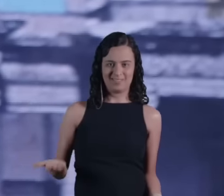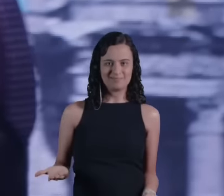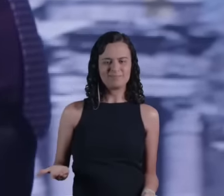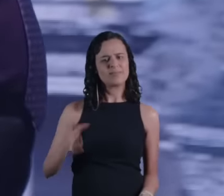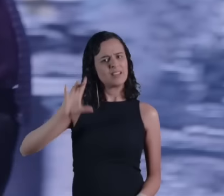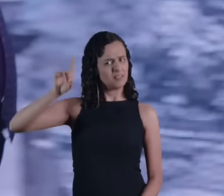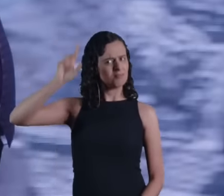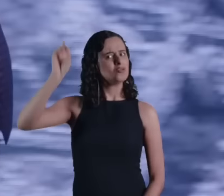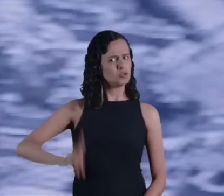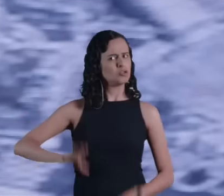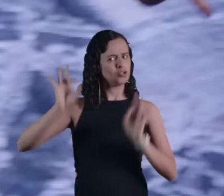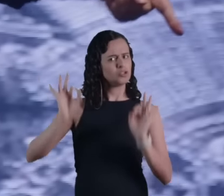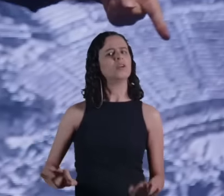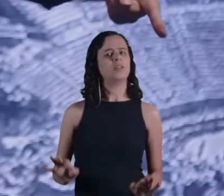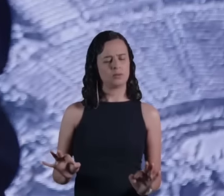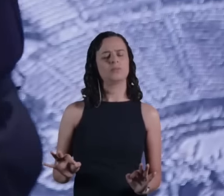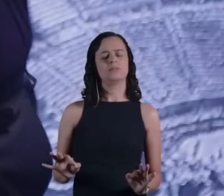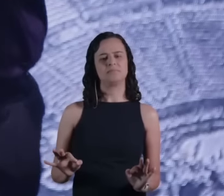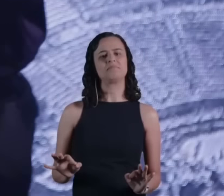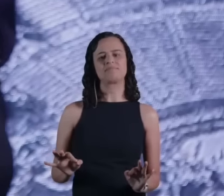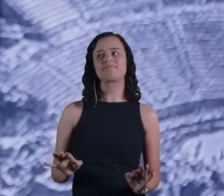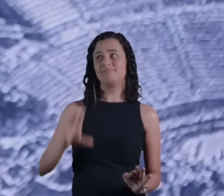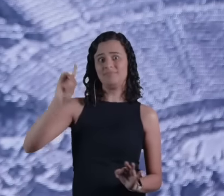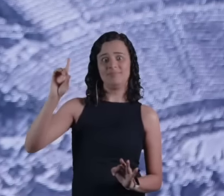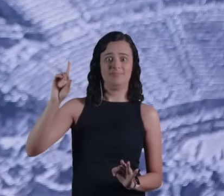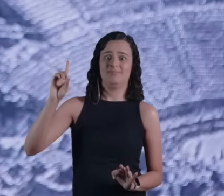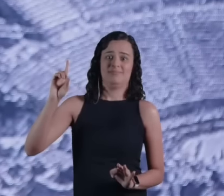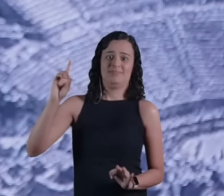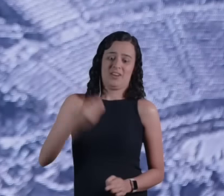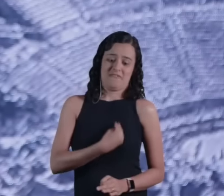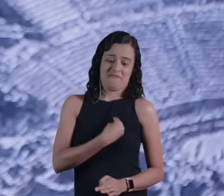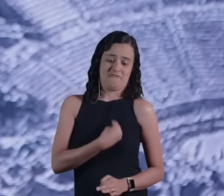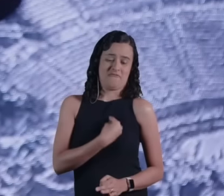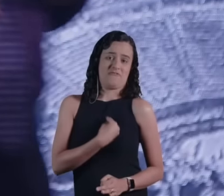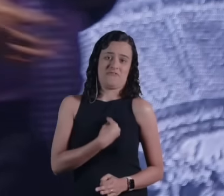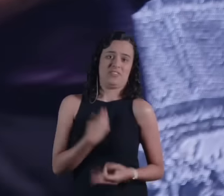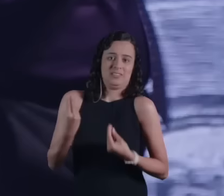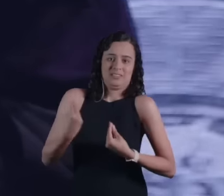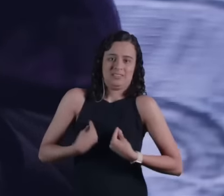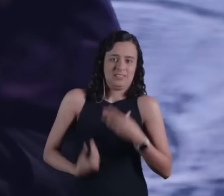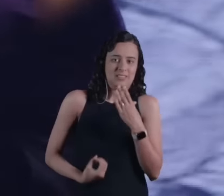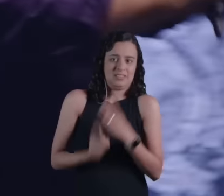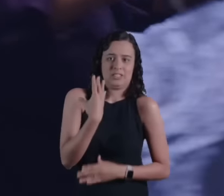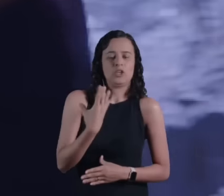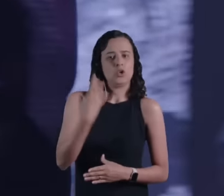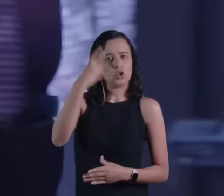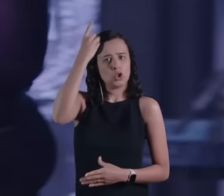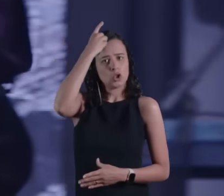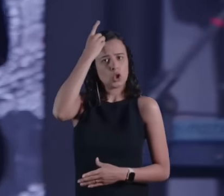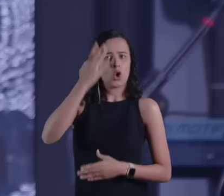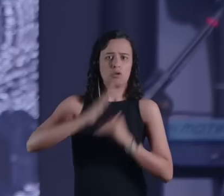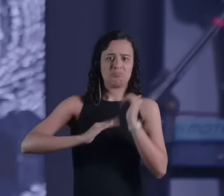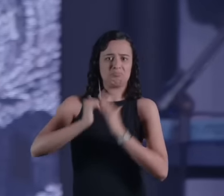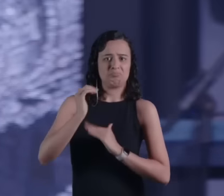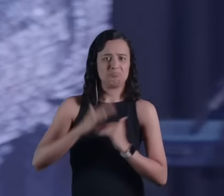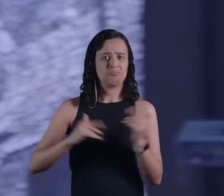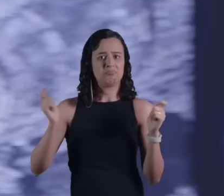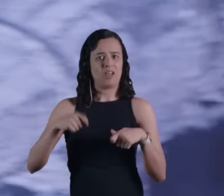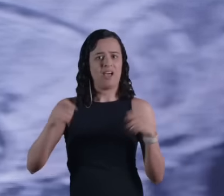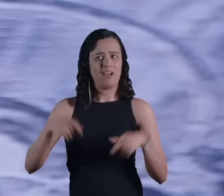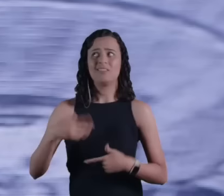tem direito por criação. Ele te deu a vida, Ele te deu os dons, os talentos. É Ele quem tem para